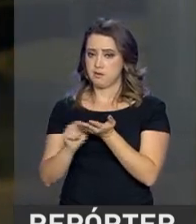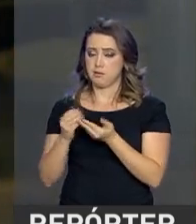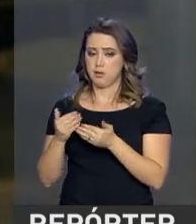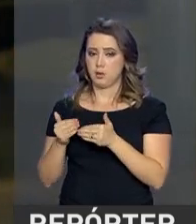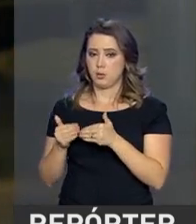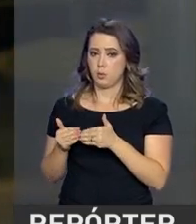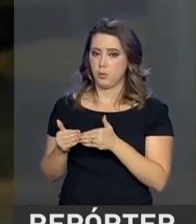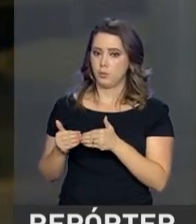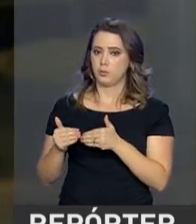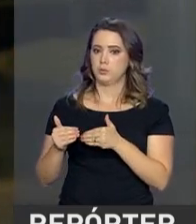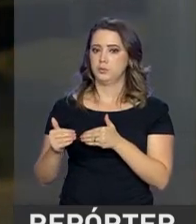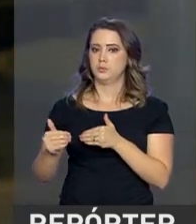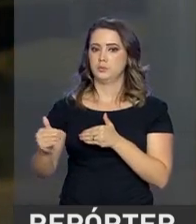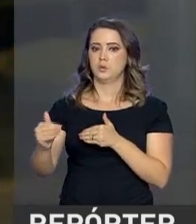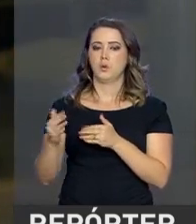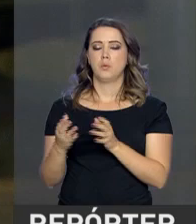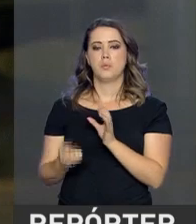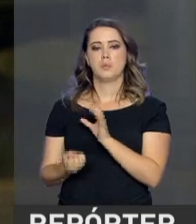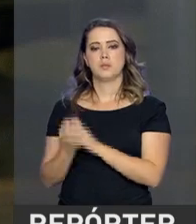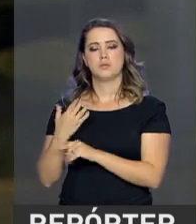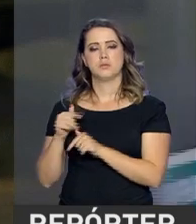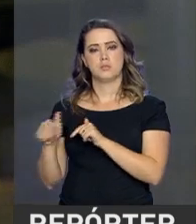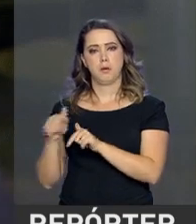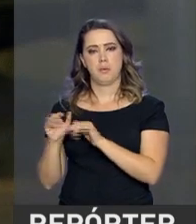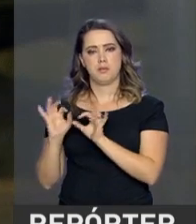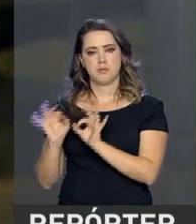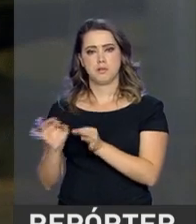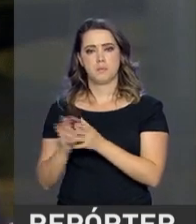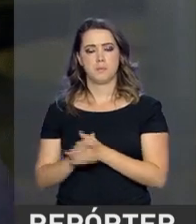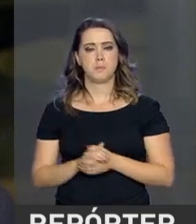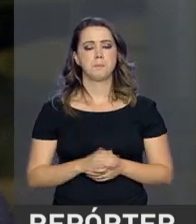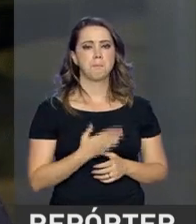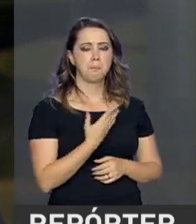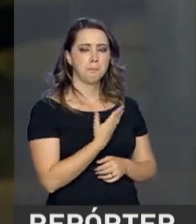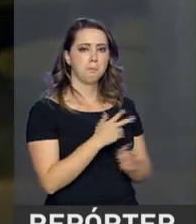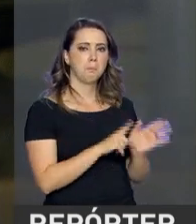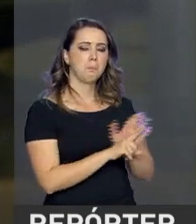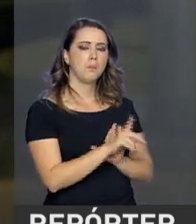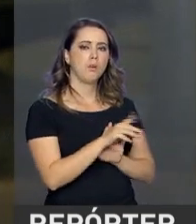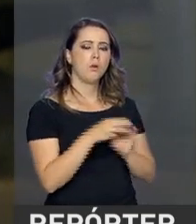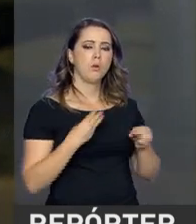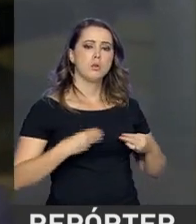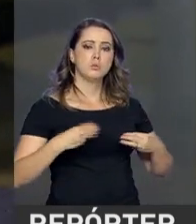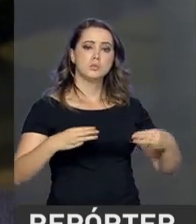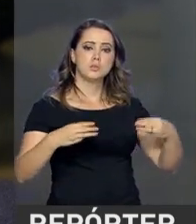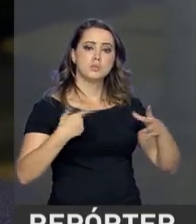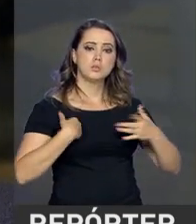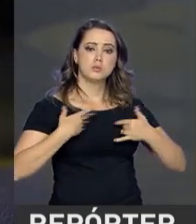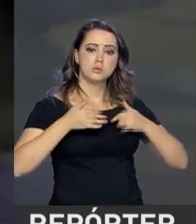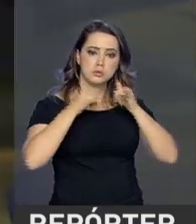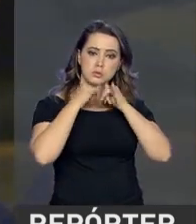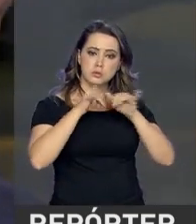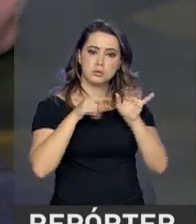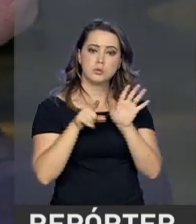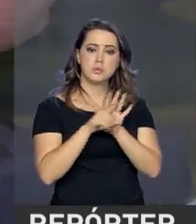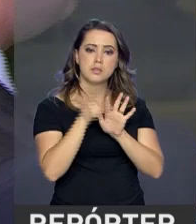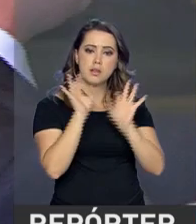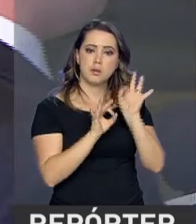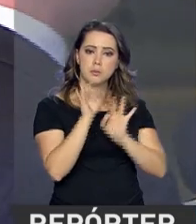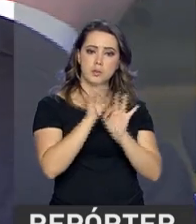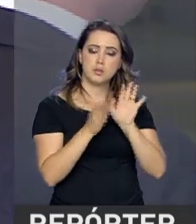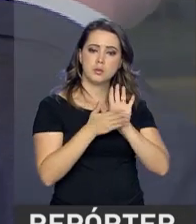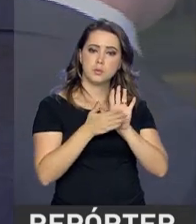dá a efetiva instalação da agência nacional o ministério de minas e energia também está elaborando uma proposta de decreto para